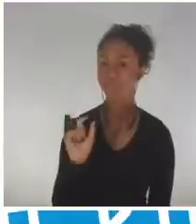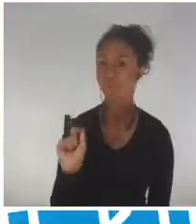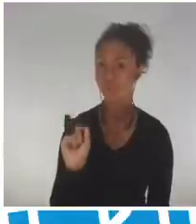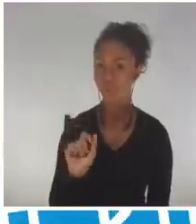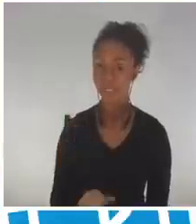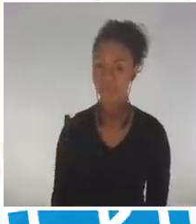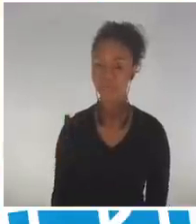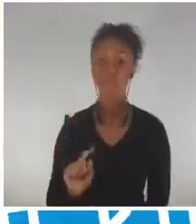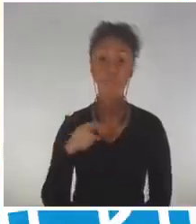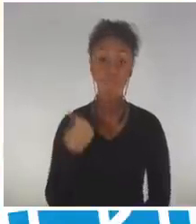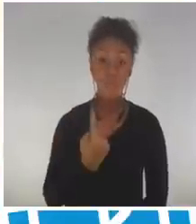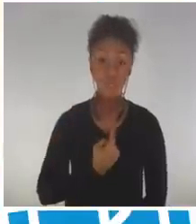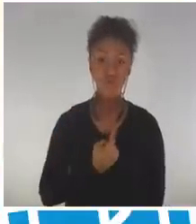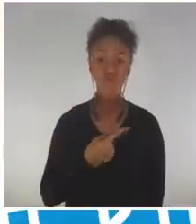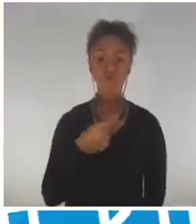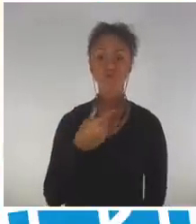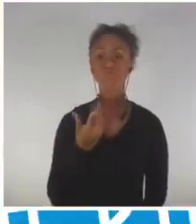gente